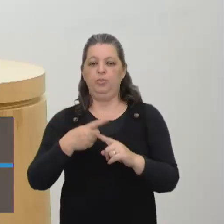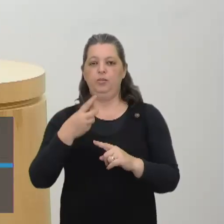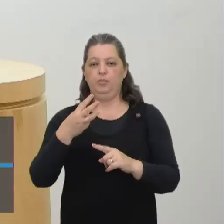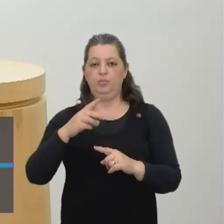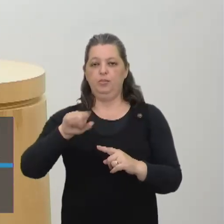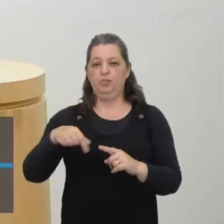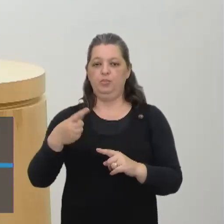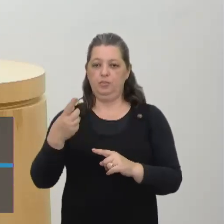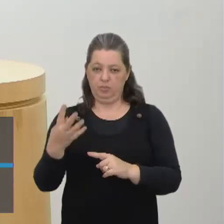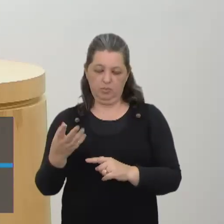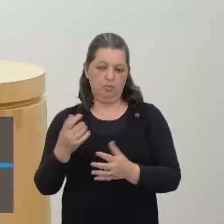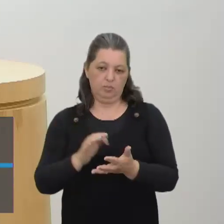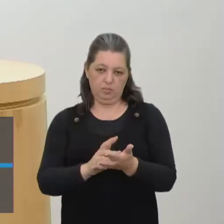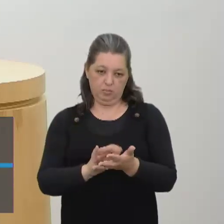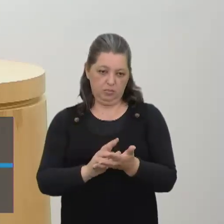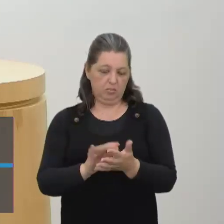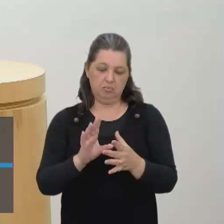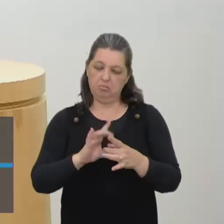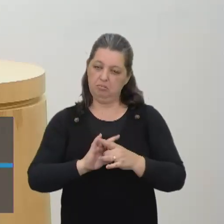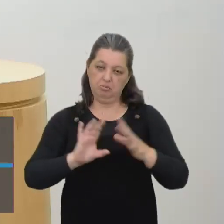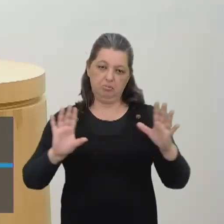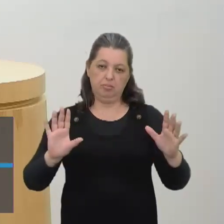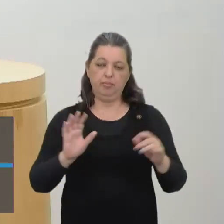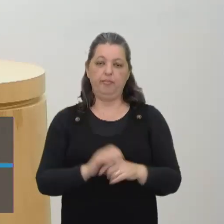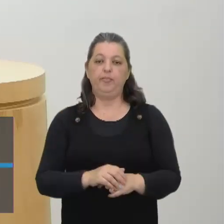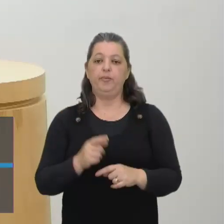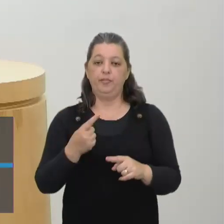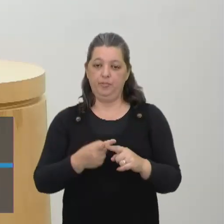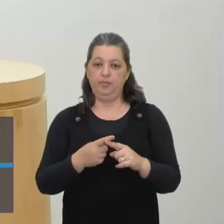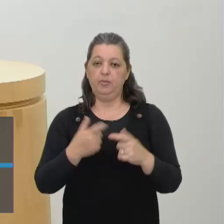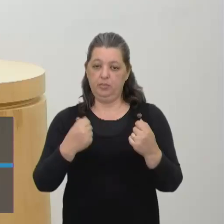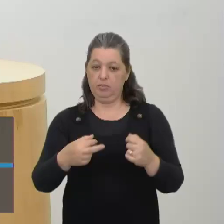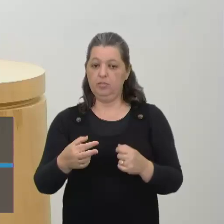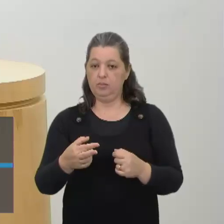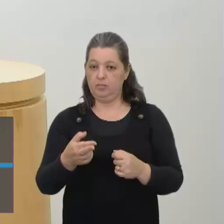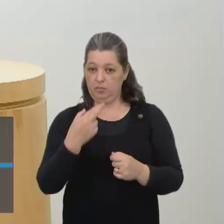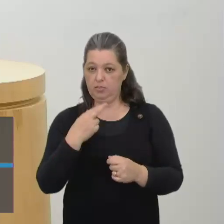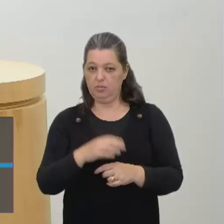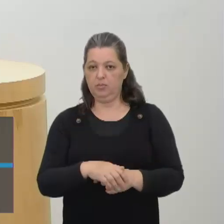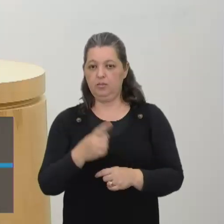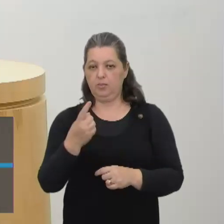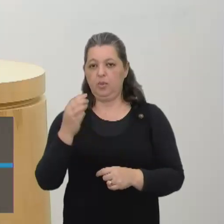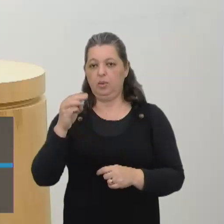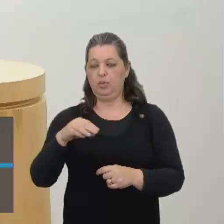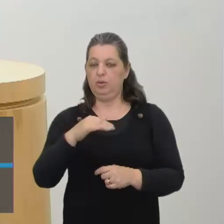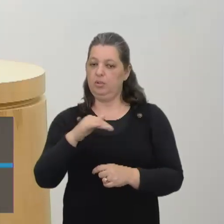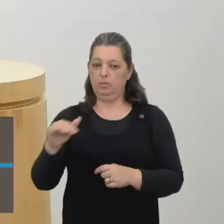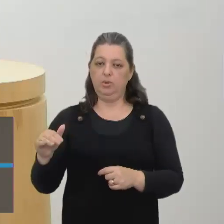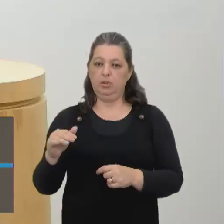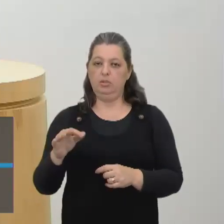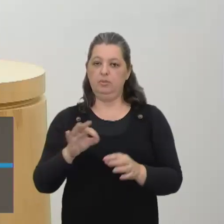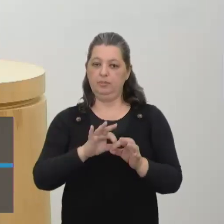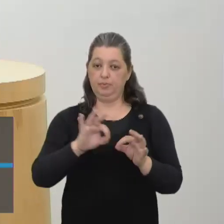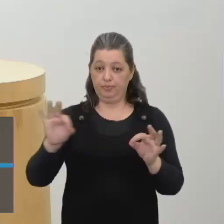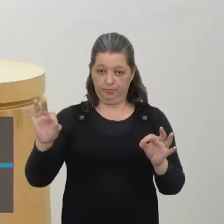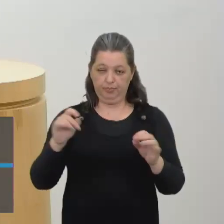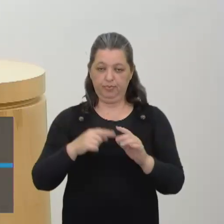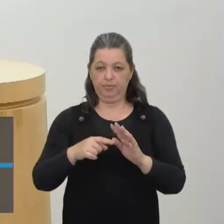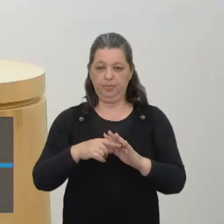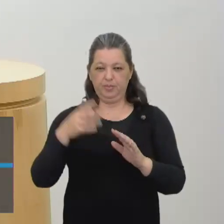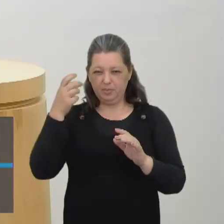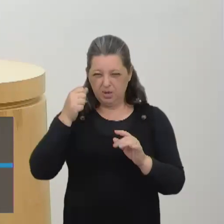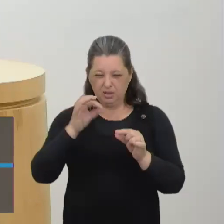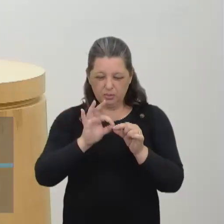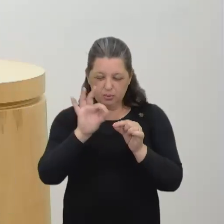Se quiser fazer com a calculadora, sinta-se à vontade, porque eu quero a sua resposta, tá bom? Então, vocês têm 1 minuto e meio para colocar qual é a área da parte branca,